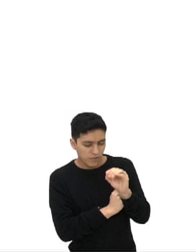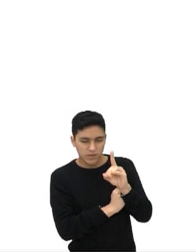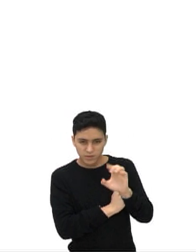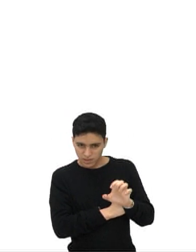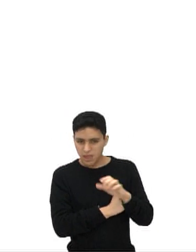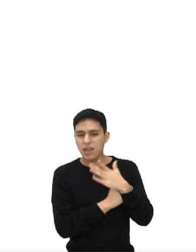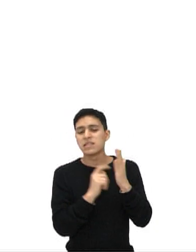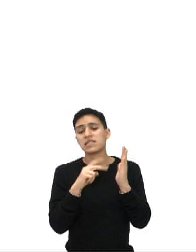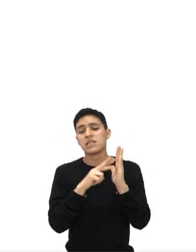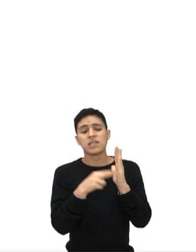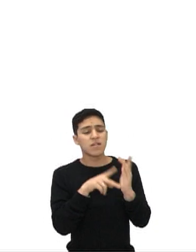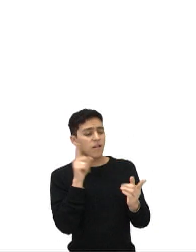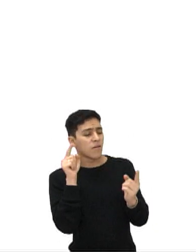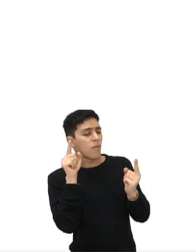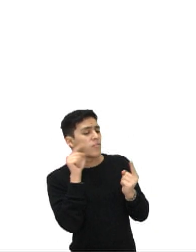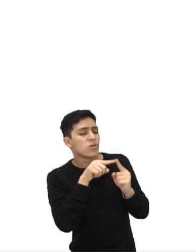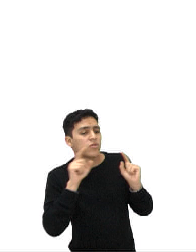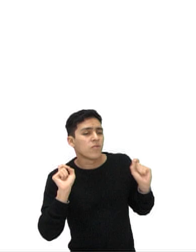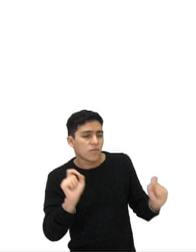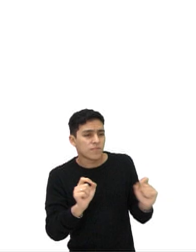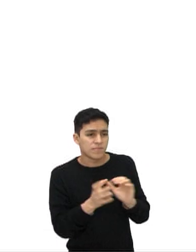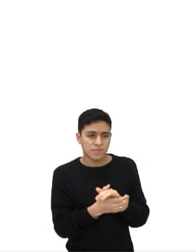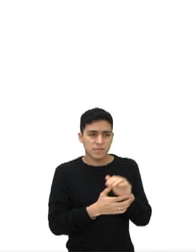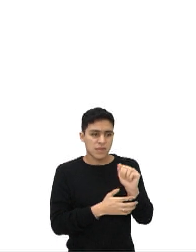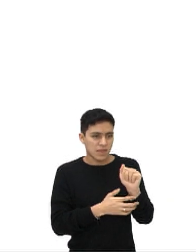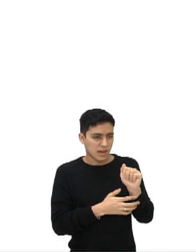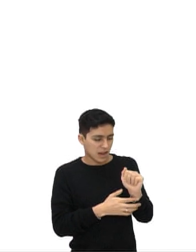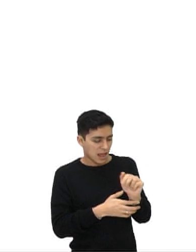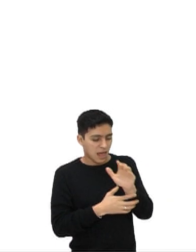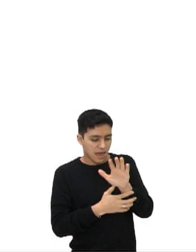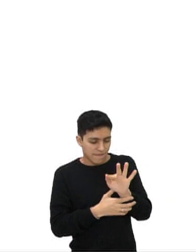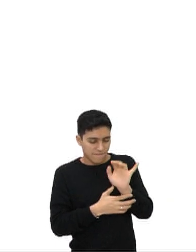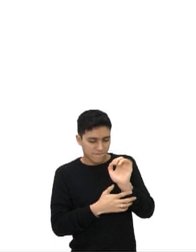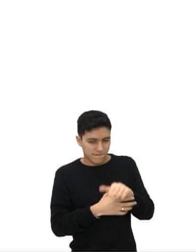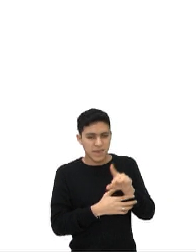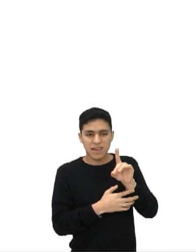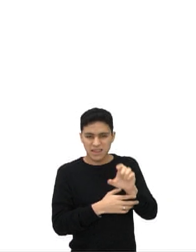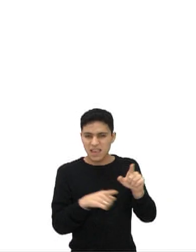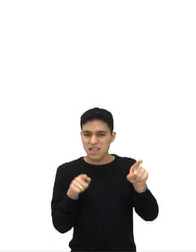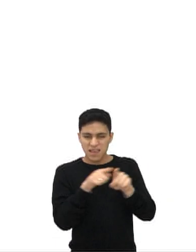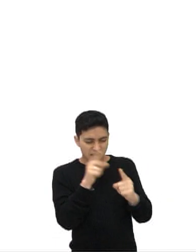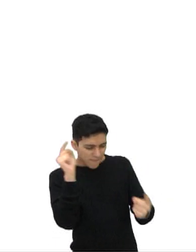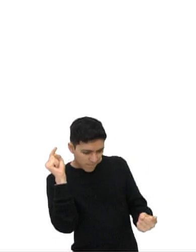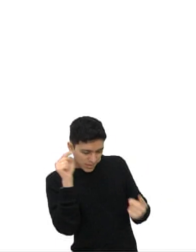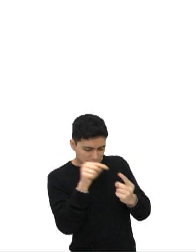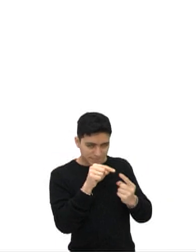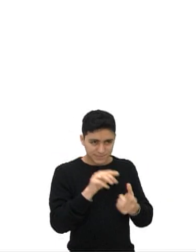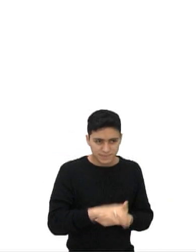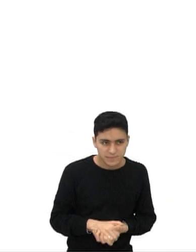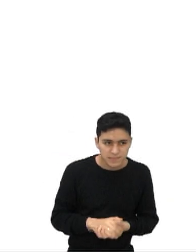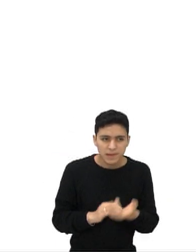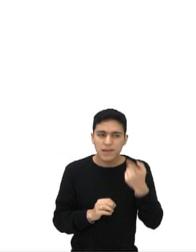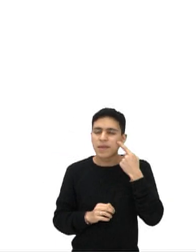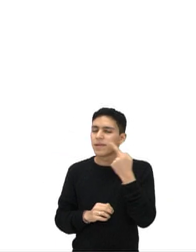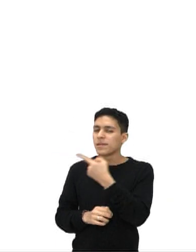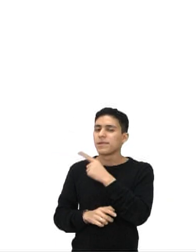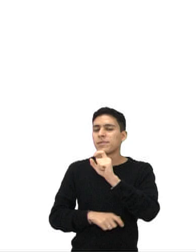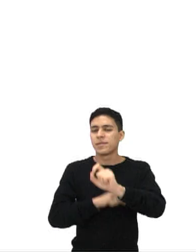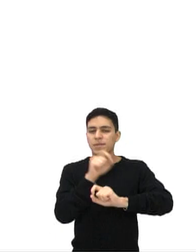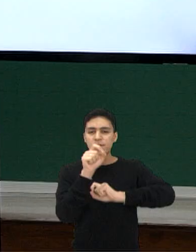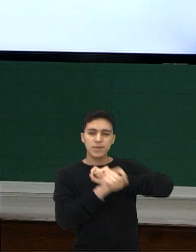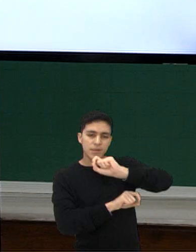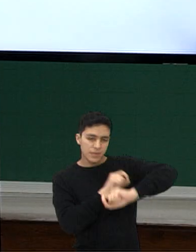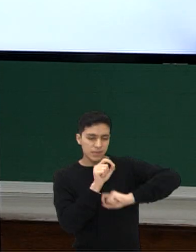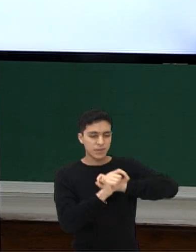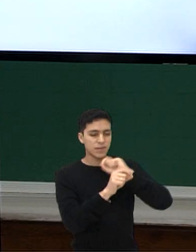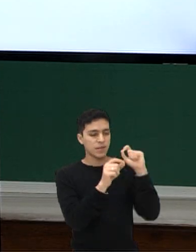finalidade, com a finalidade de, né? A fim de também de finalidade. Então, repare aqui que